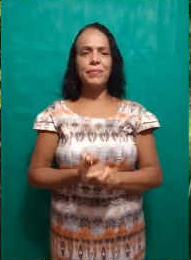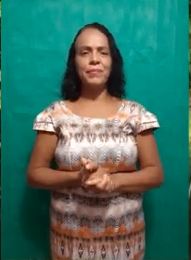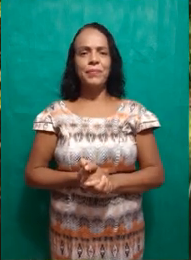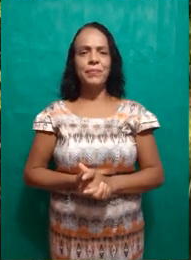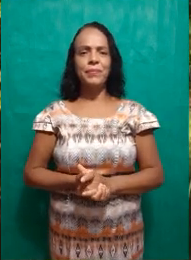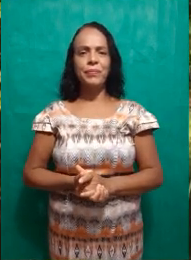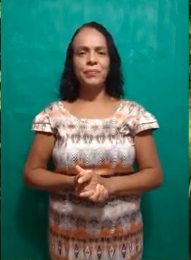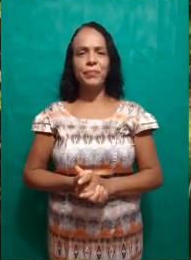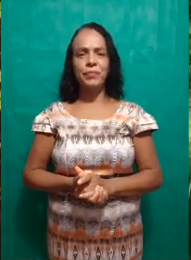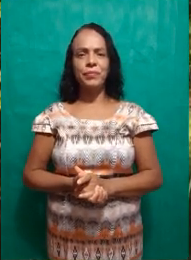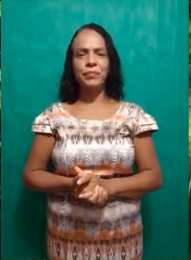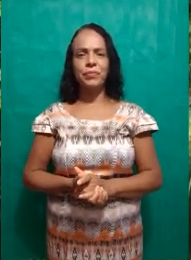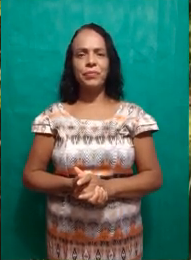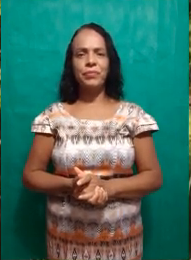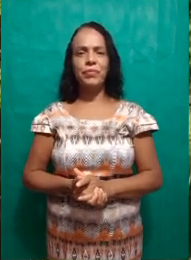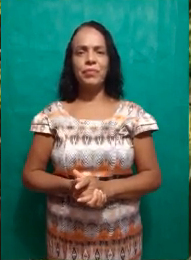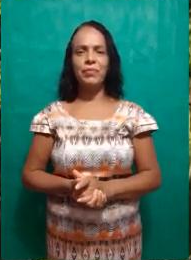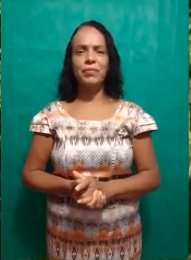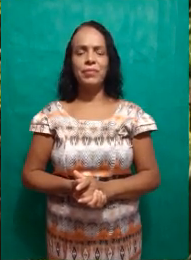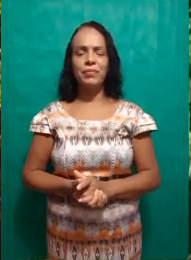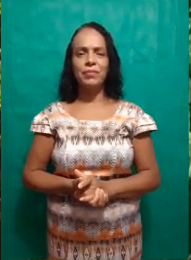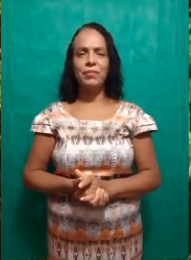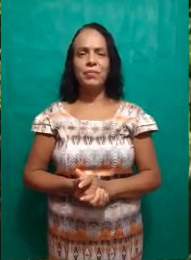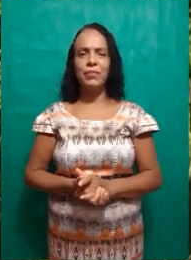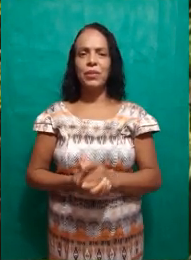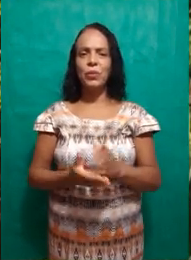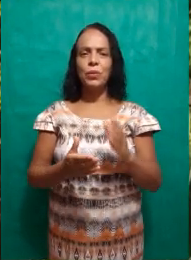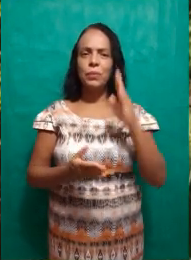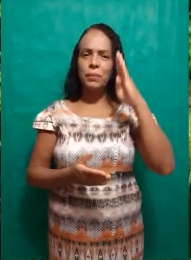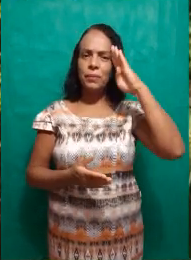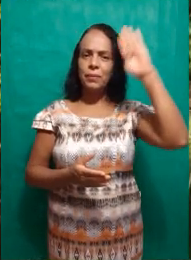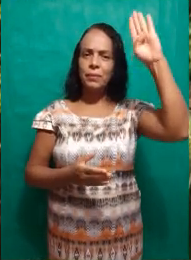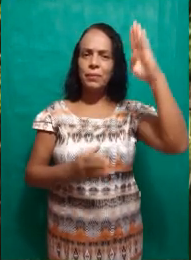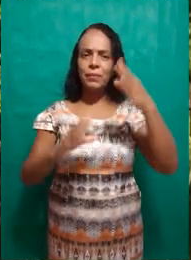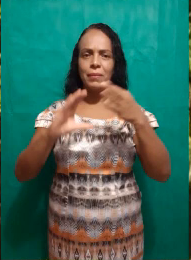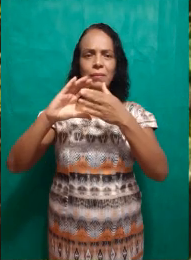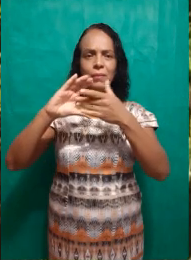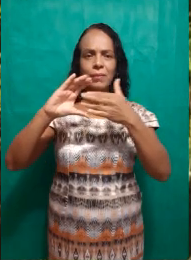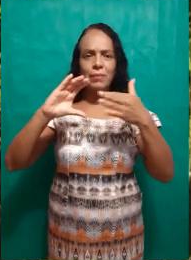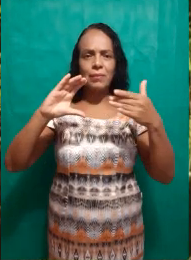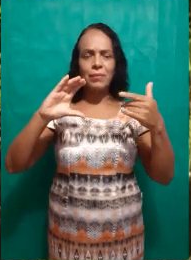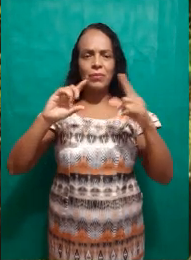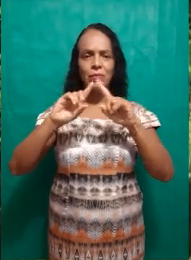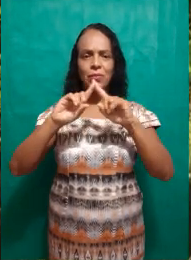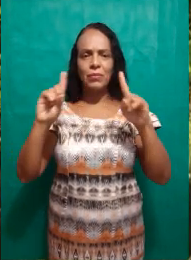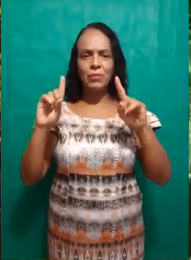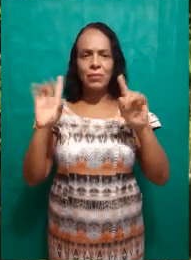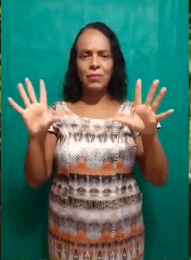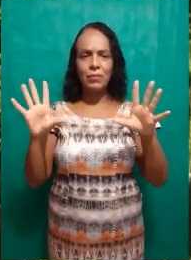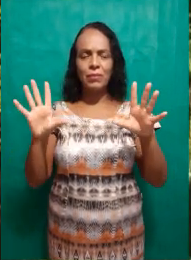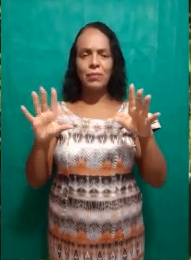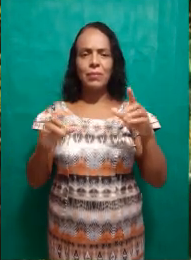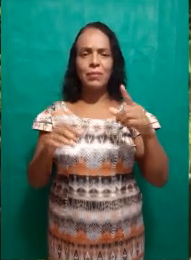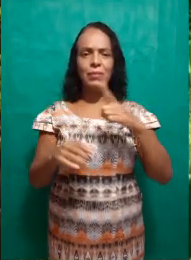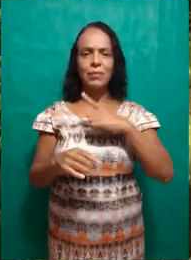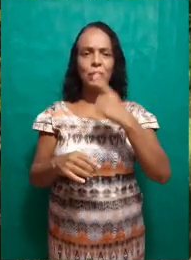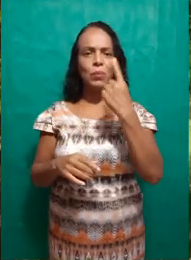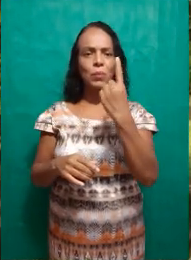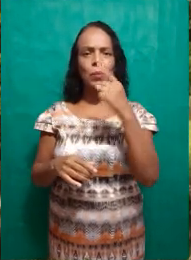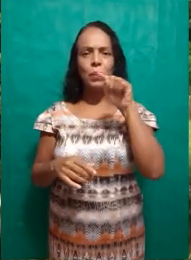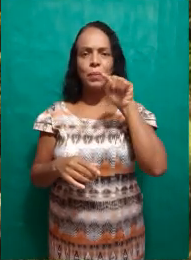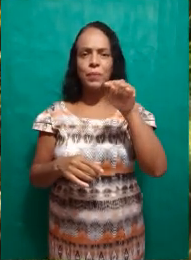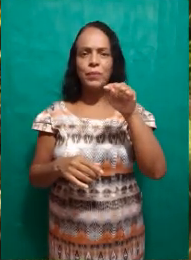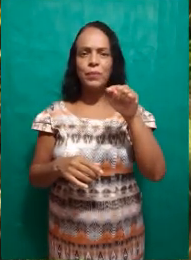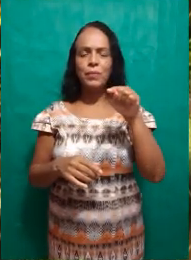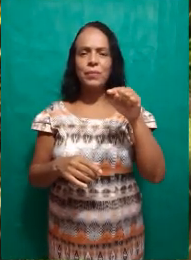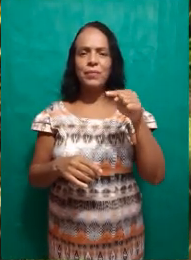principais aspectos da doutrina, tem sempre um ponto de inspiração para poder se projetar,